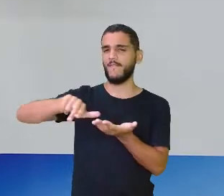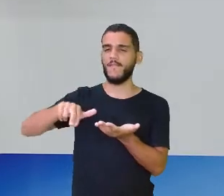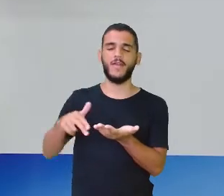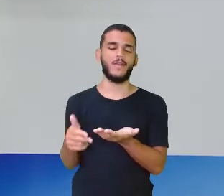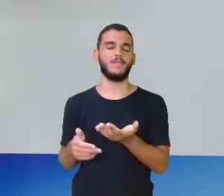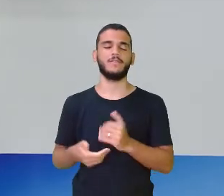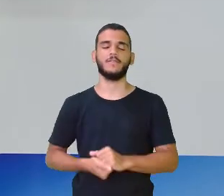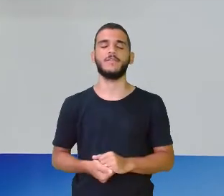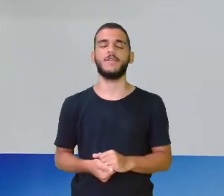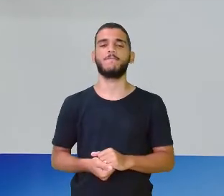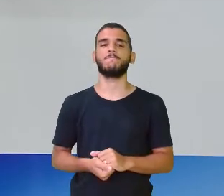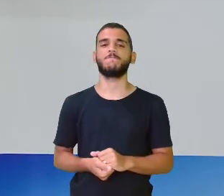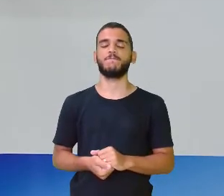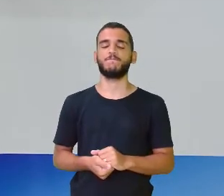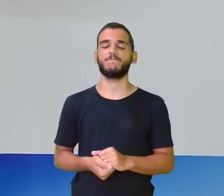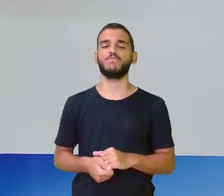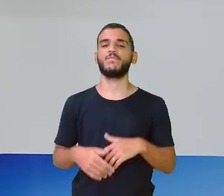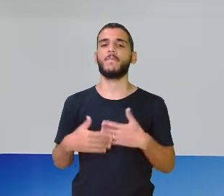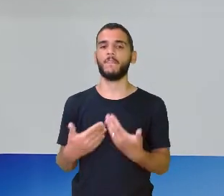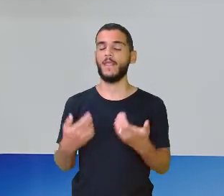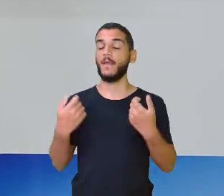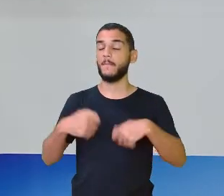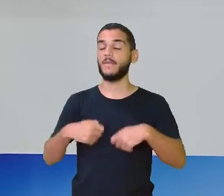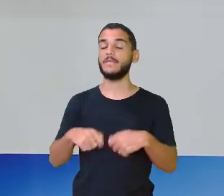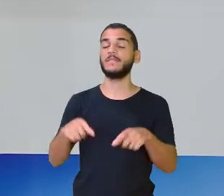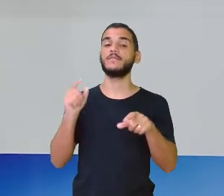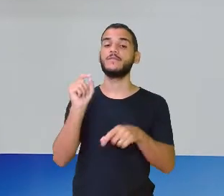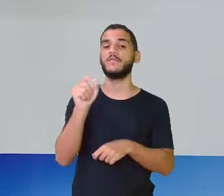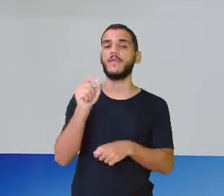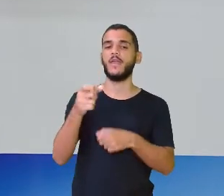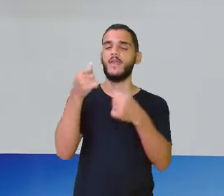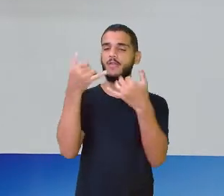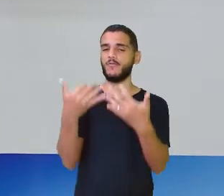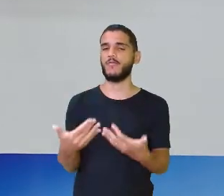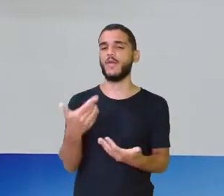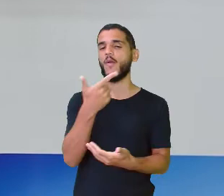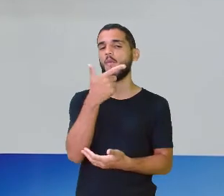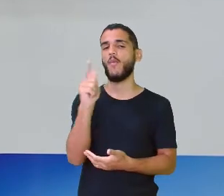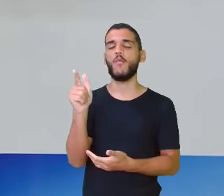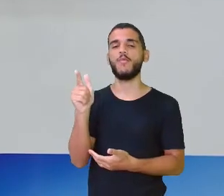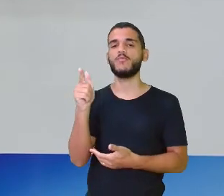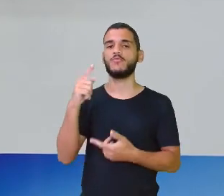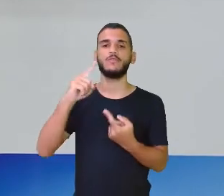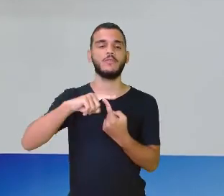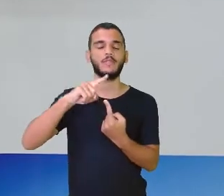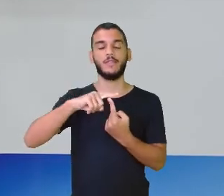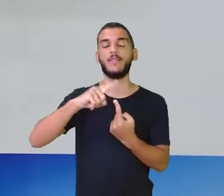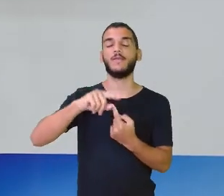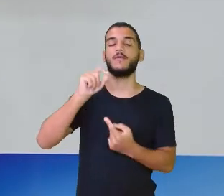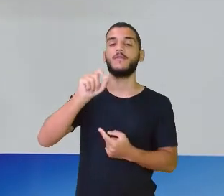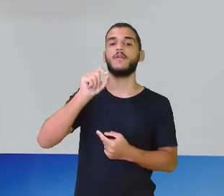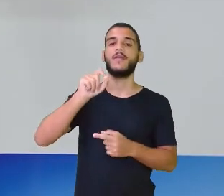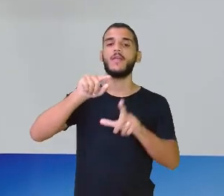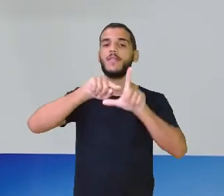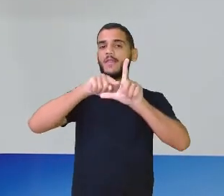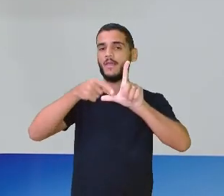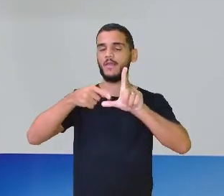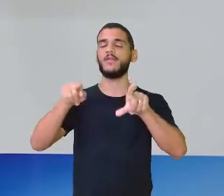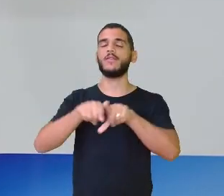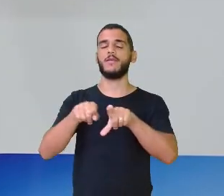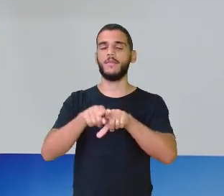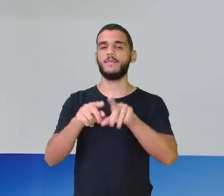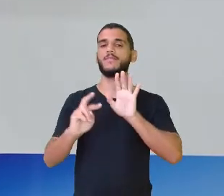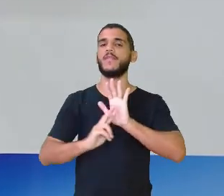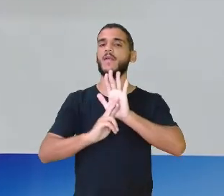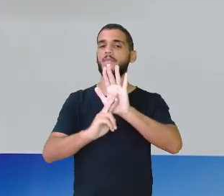situações. Mas eu preciso também explicar os outros tipos de ângulo, tá? A